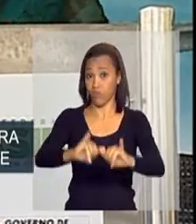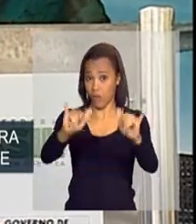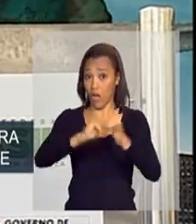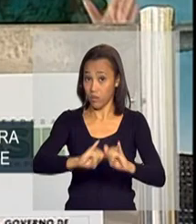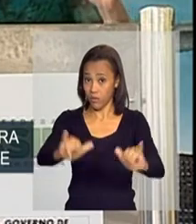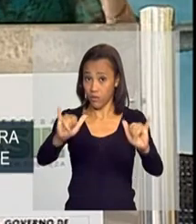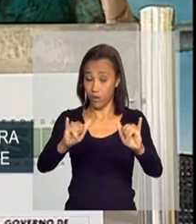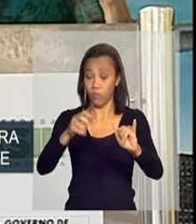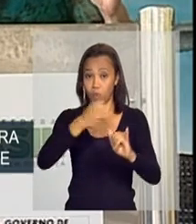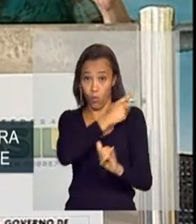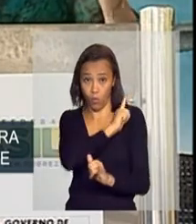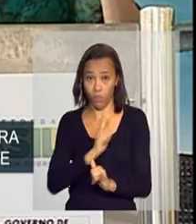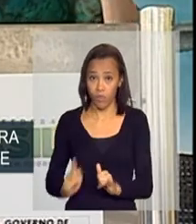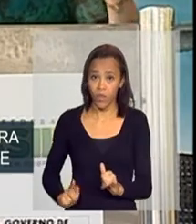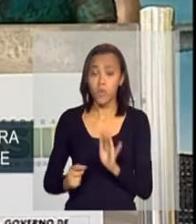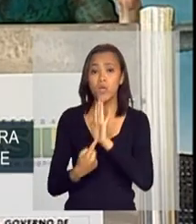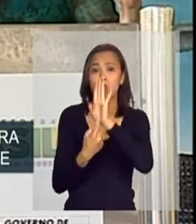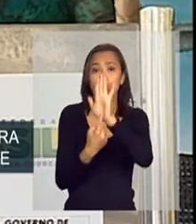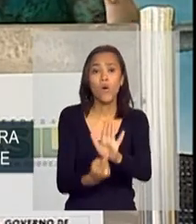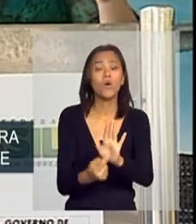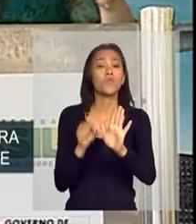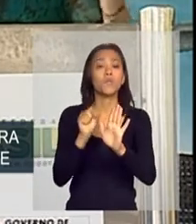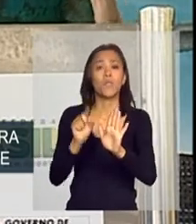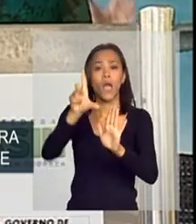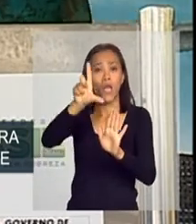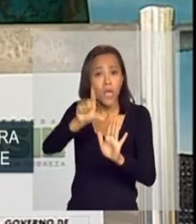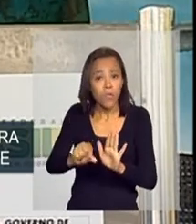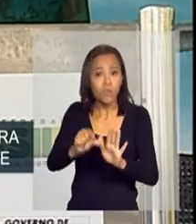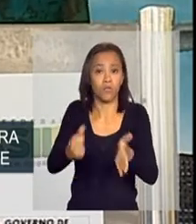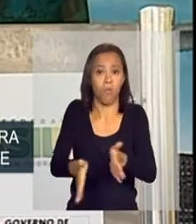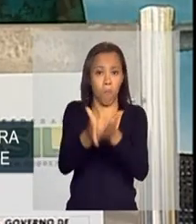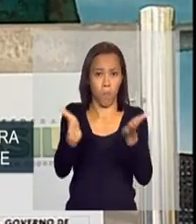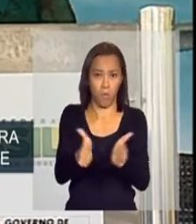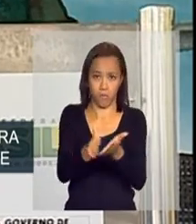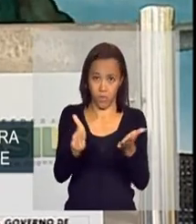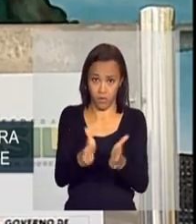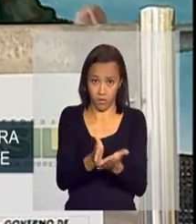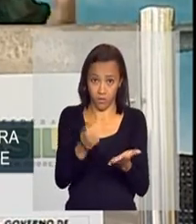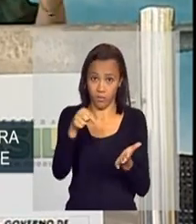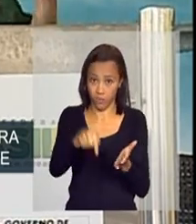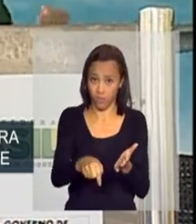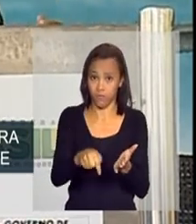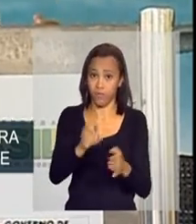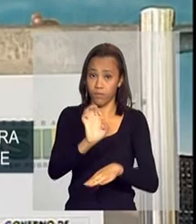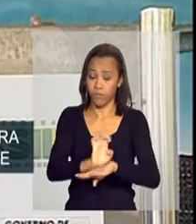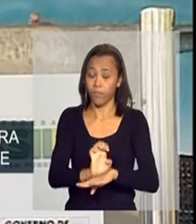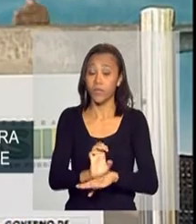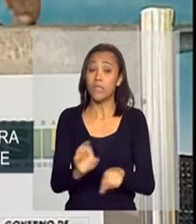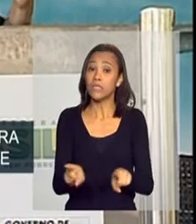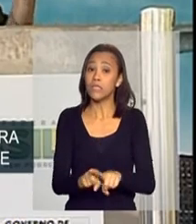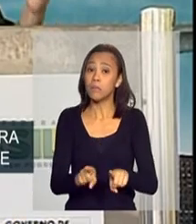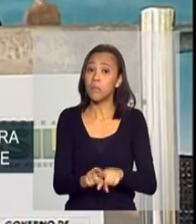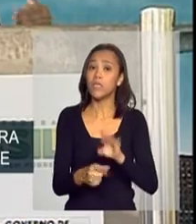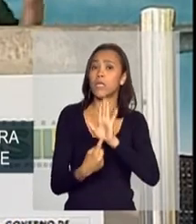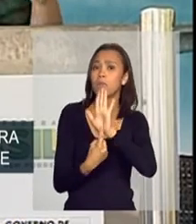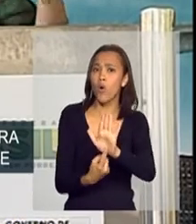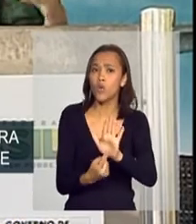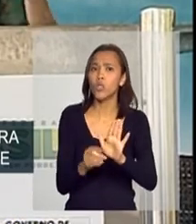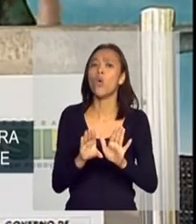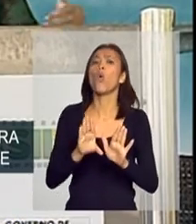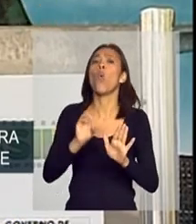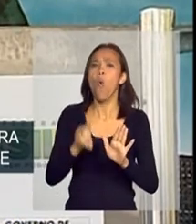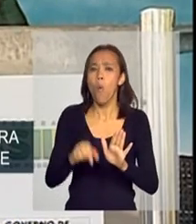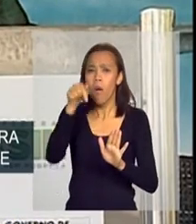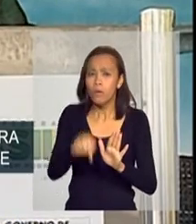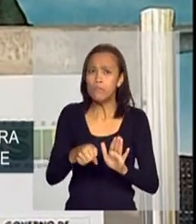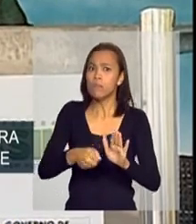mostra a questão da redução da pobreza, que mostra como se evoluiu